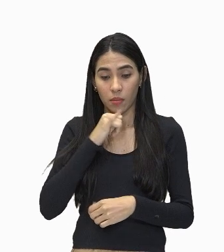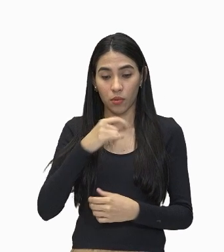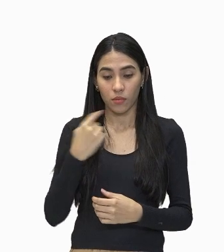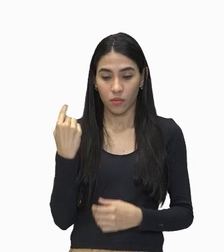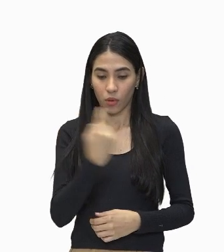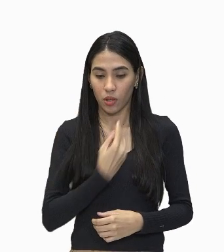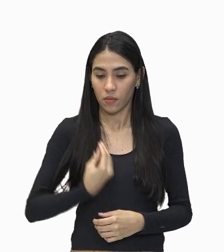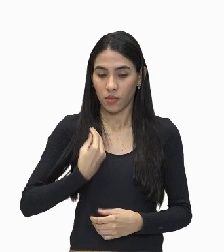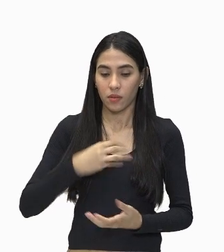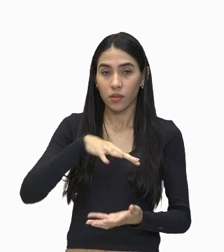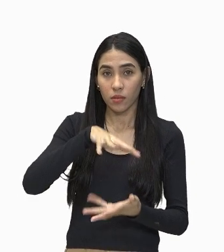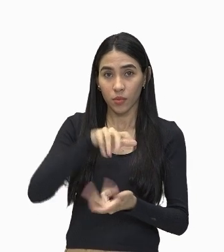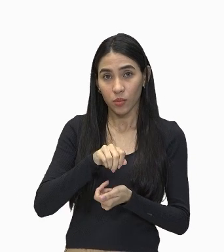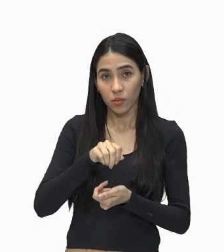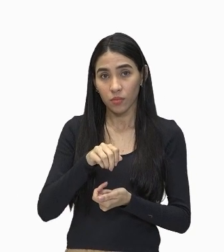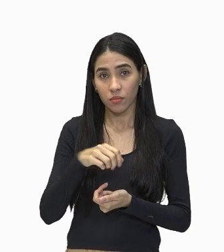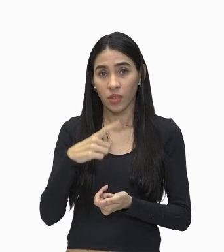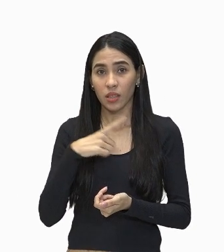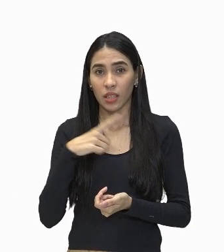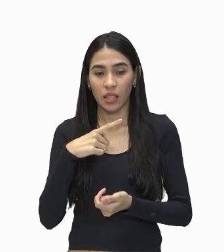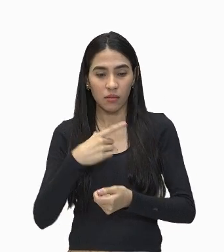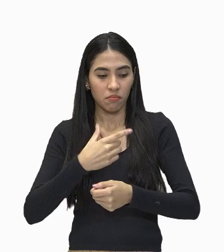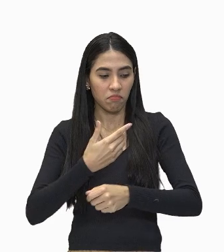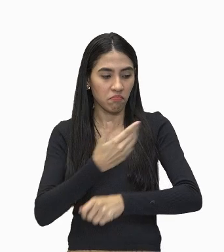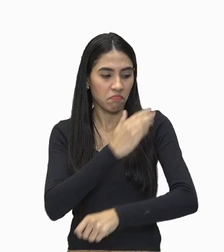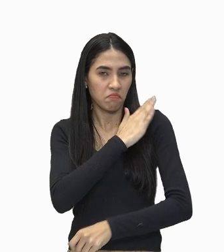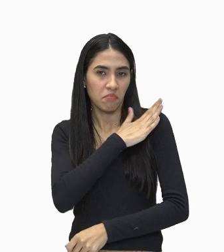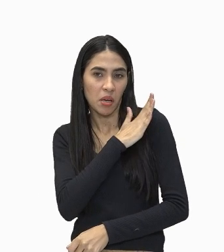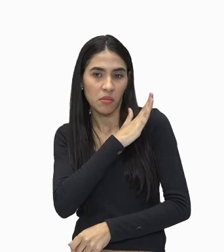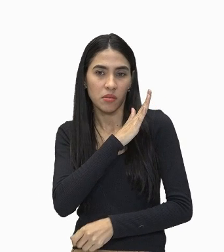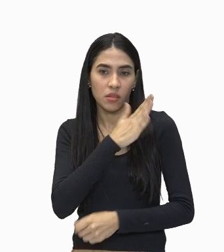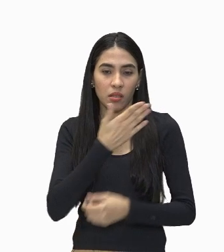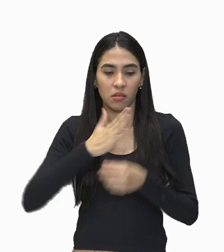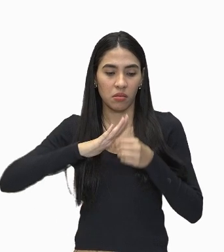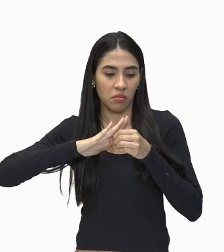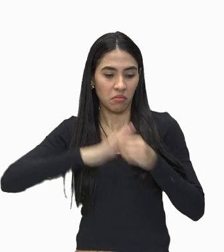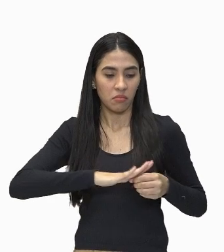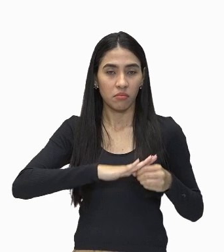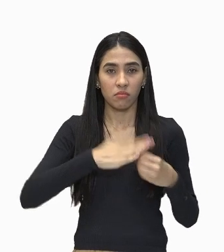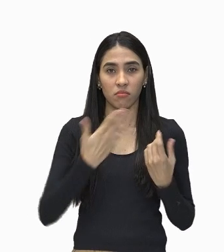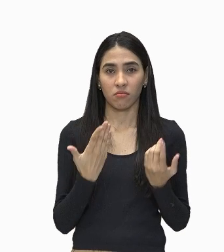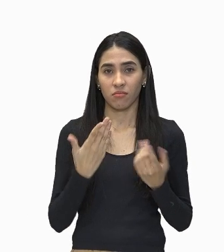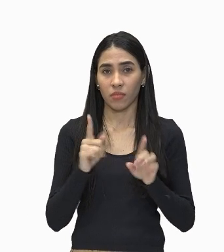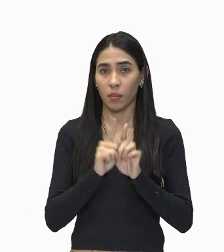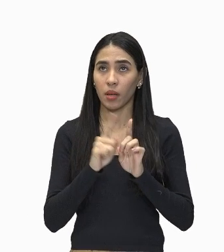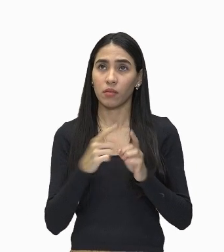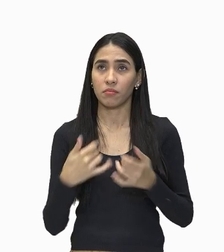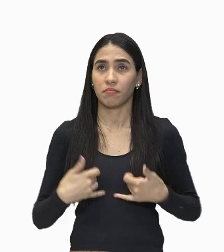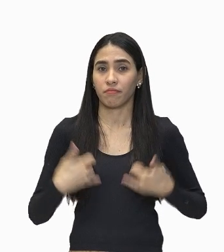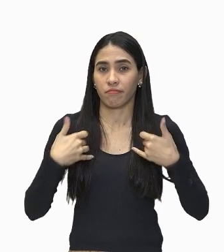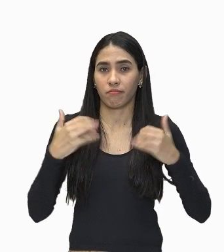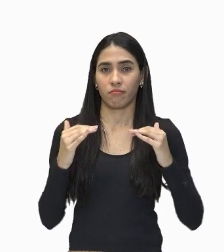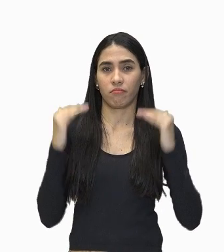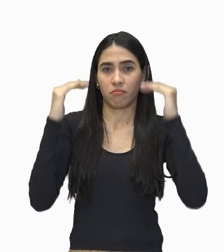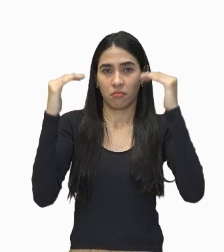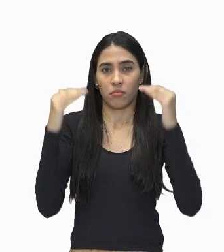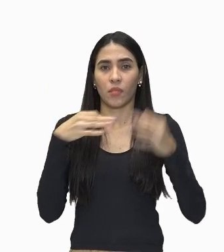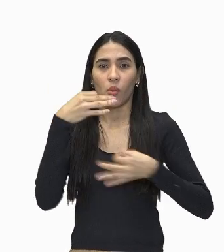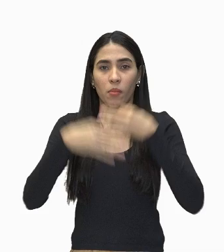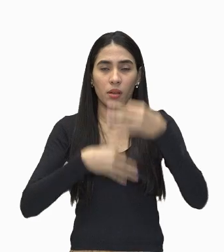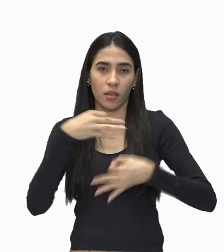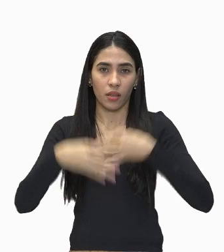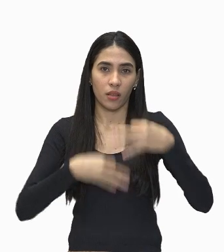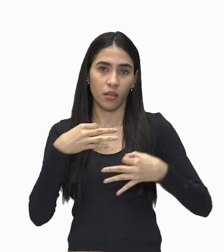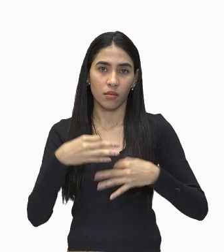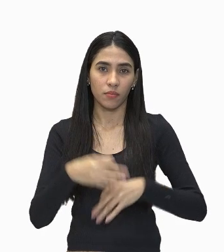mundo. Então nós estamos cheios de preconceitos, de ideias preconcebidas, nós estamos cheios de